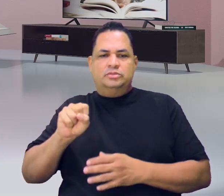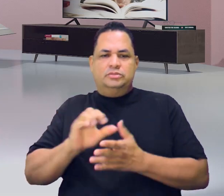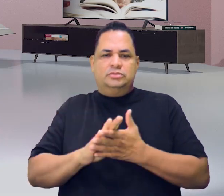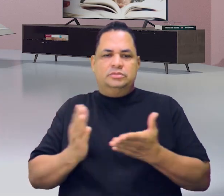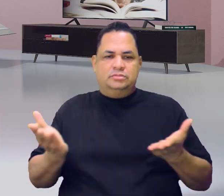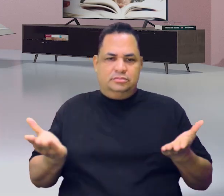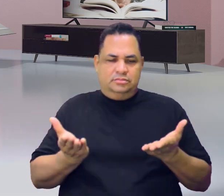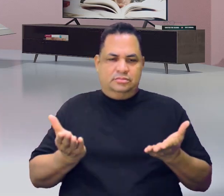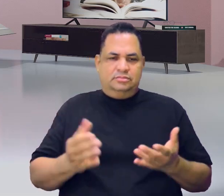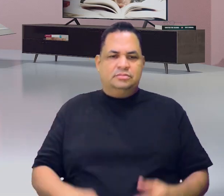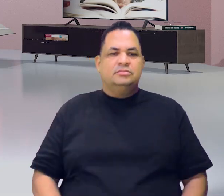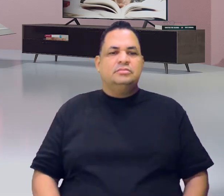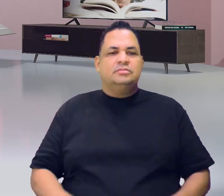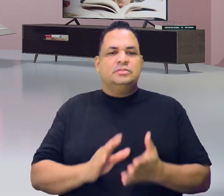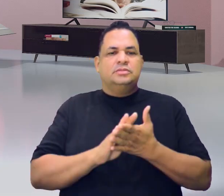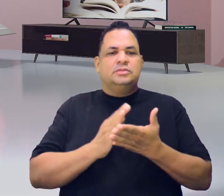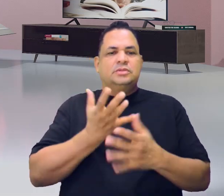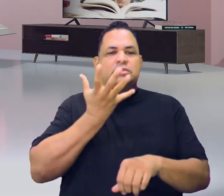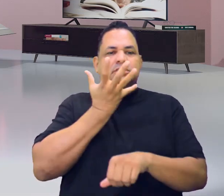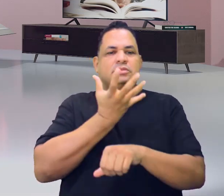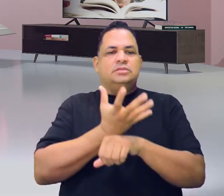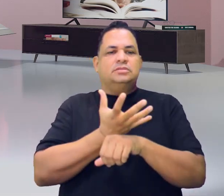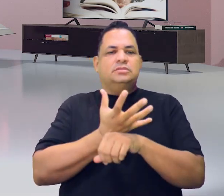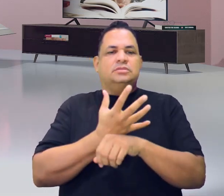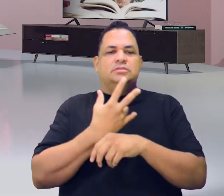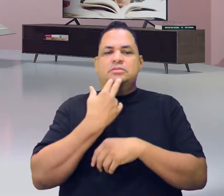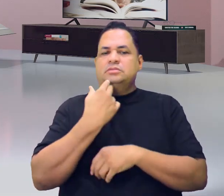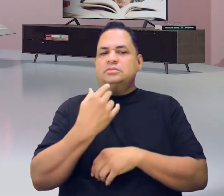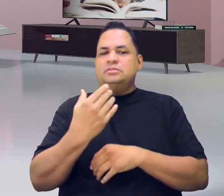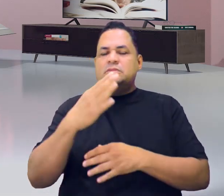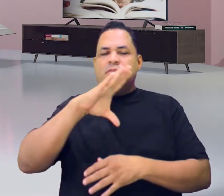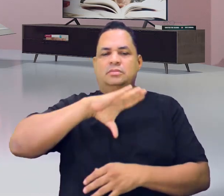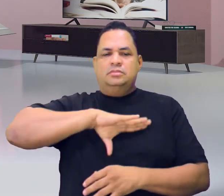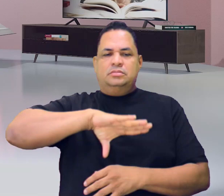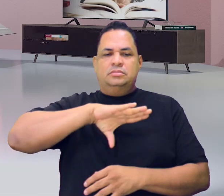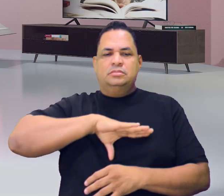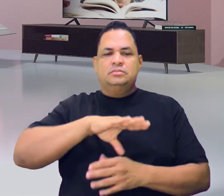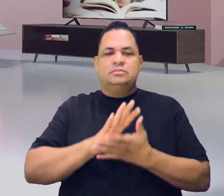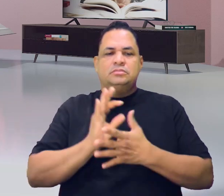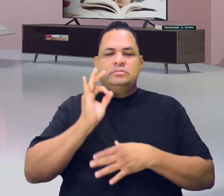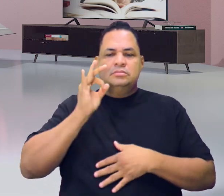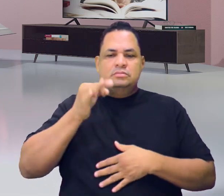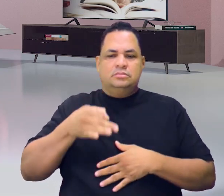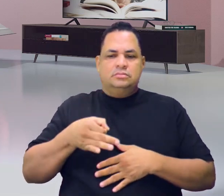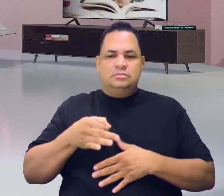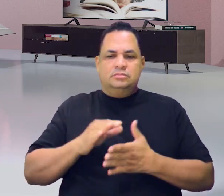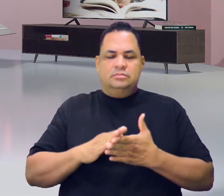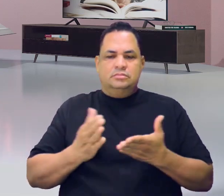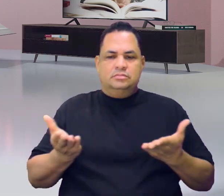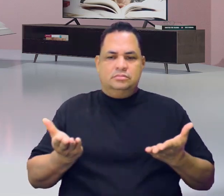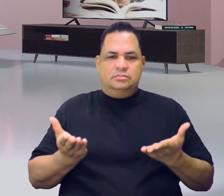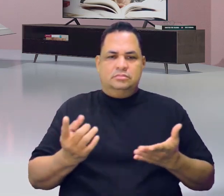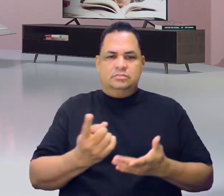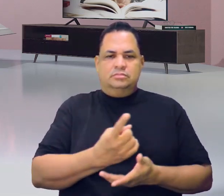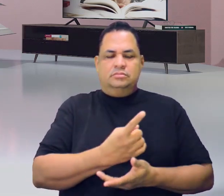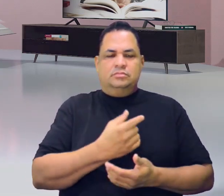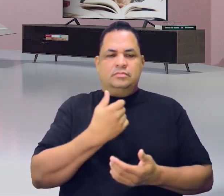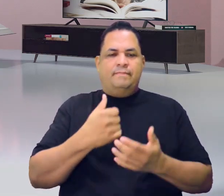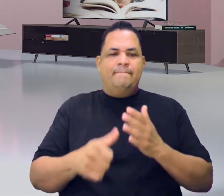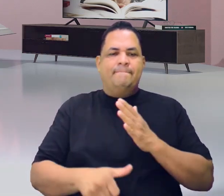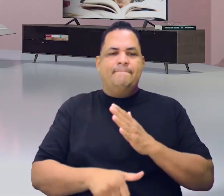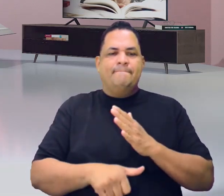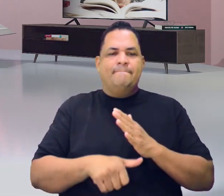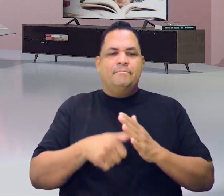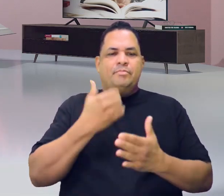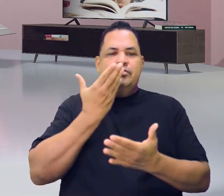né? Professora do componente curricular Língua Portuguesa, tá certo? Então, nossa primeira